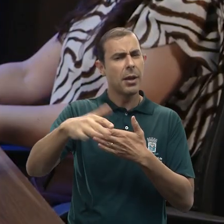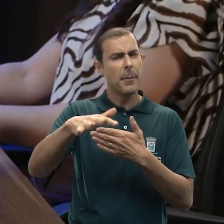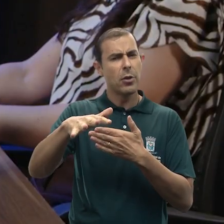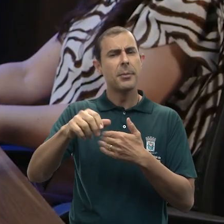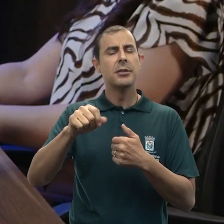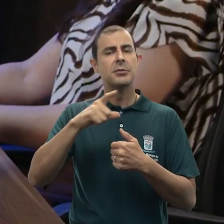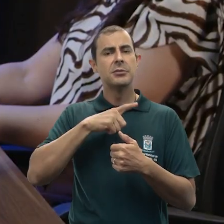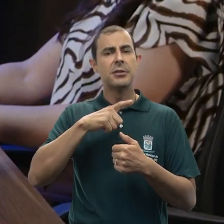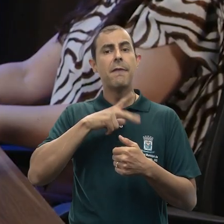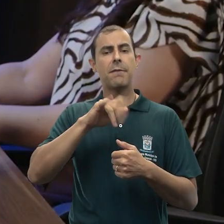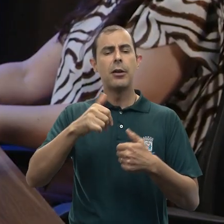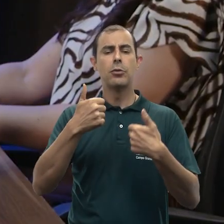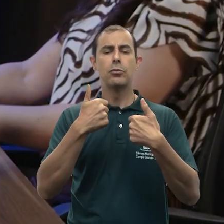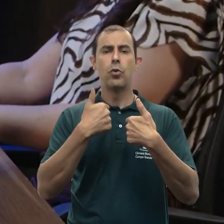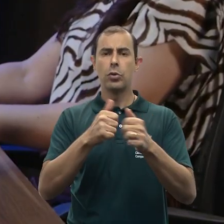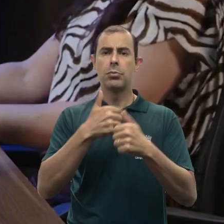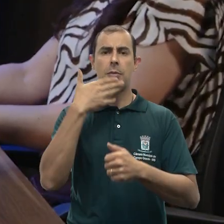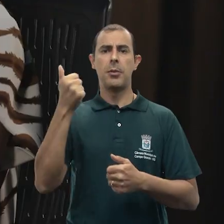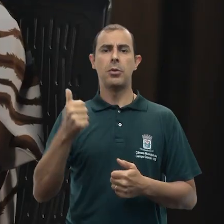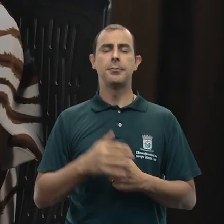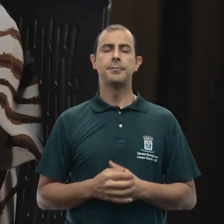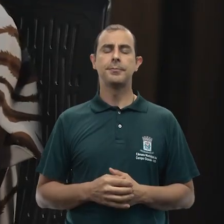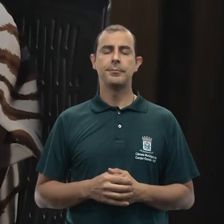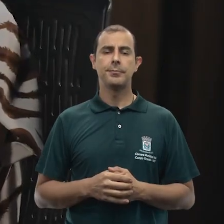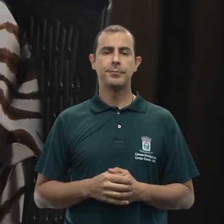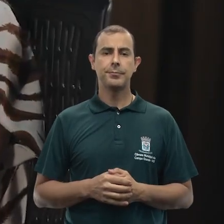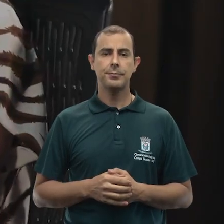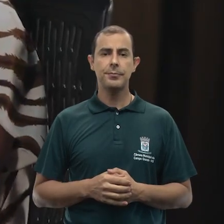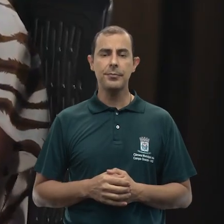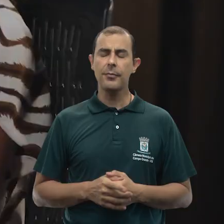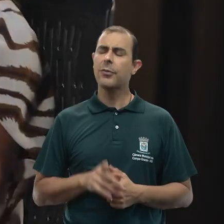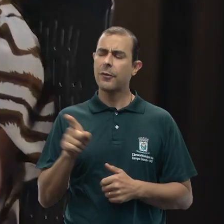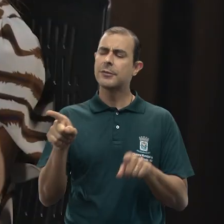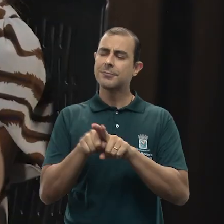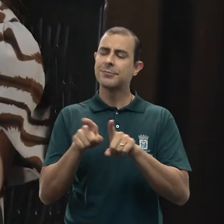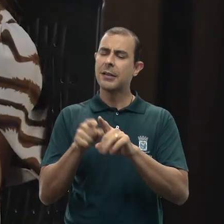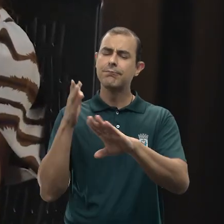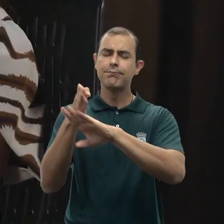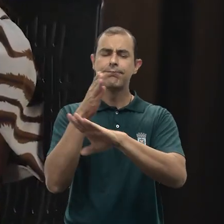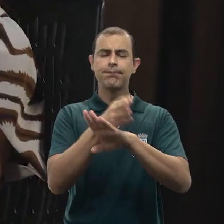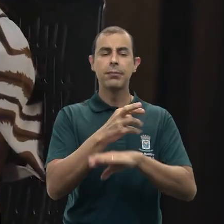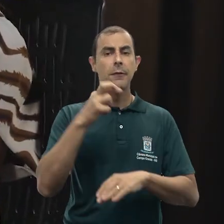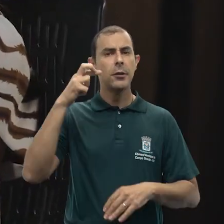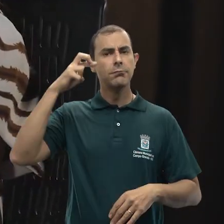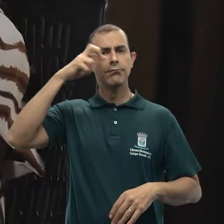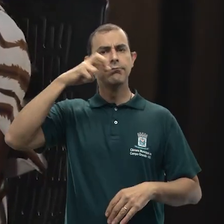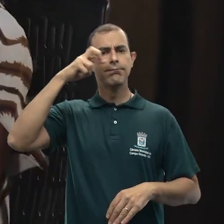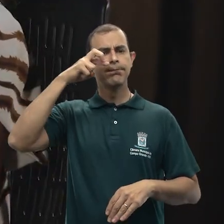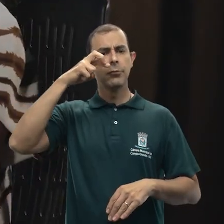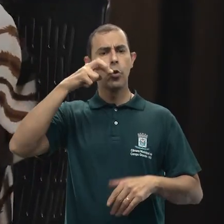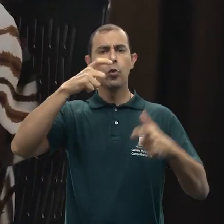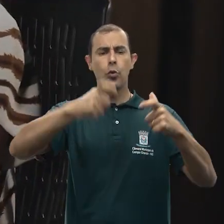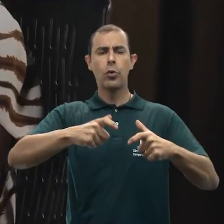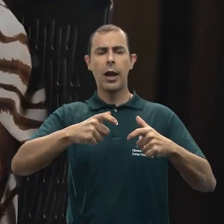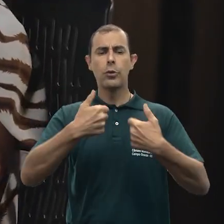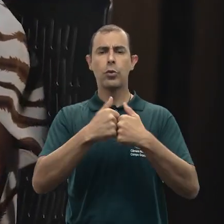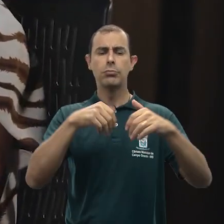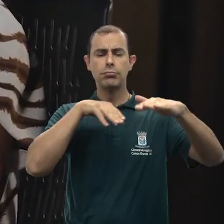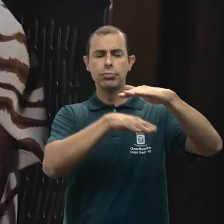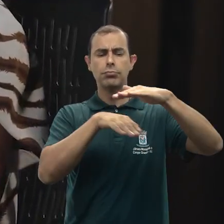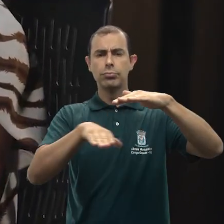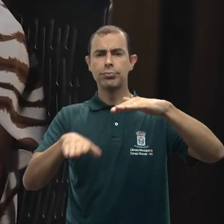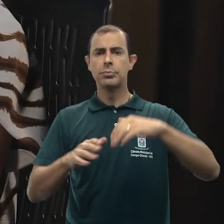um transporte melhor para as pessoas. Você, inclusive, realizou inspeção em garagens, né? O que você